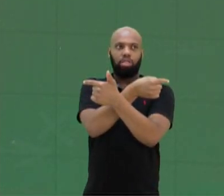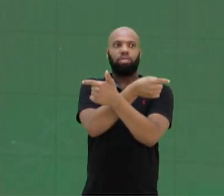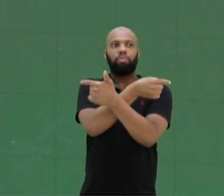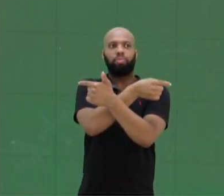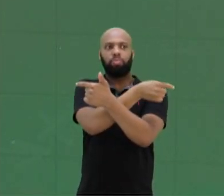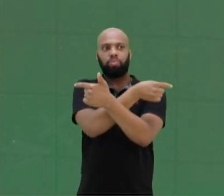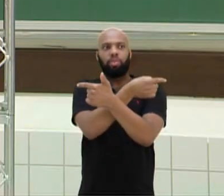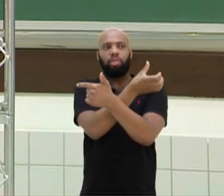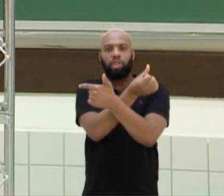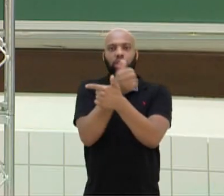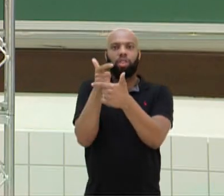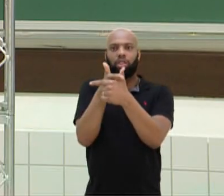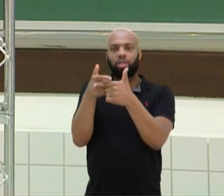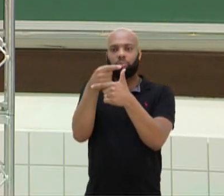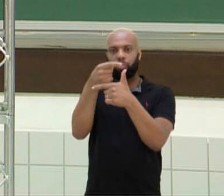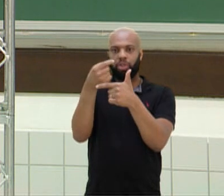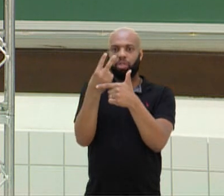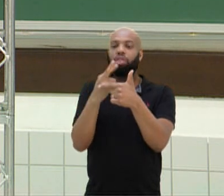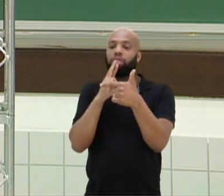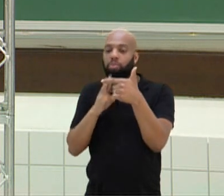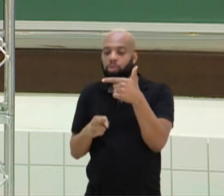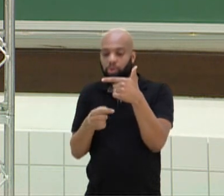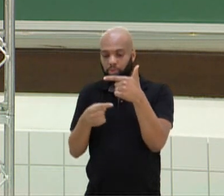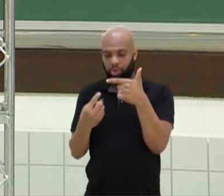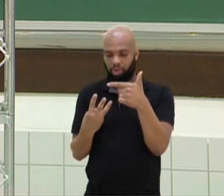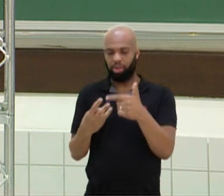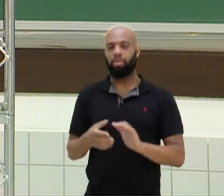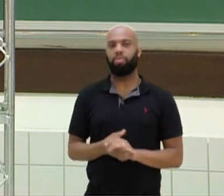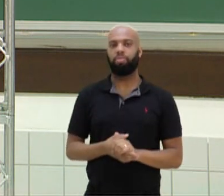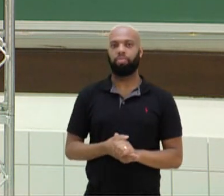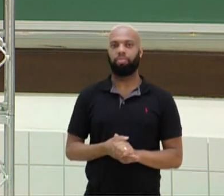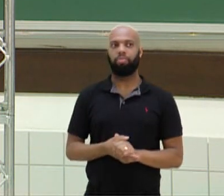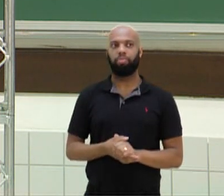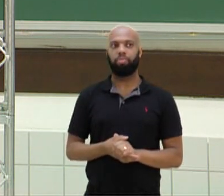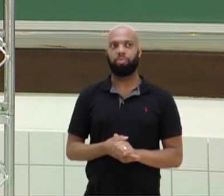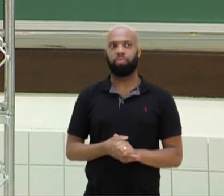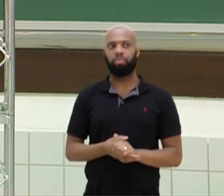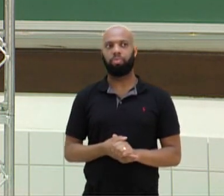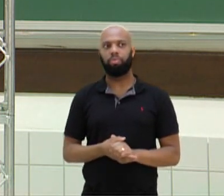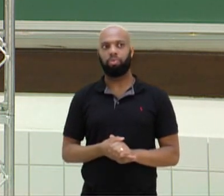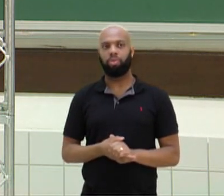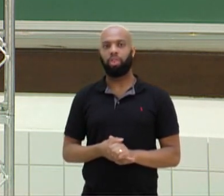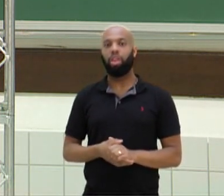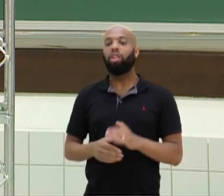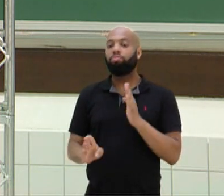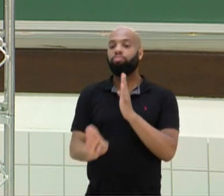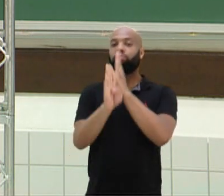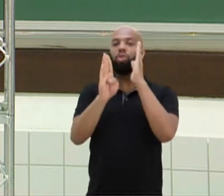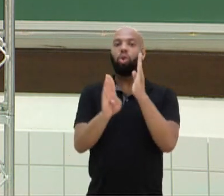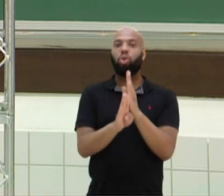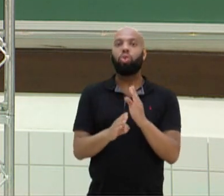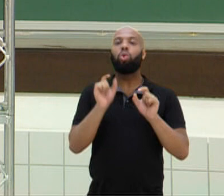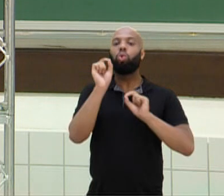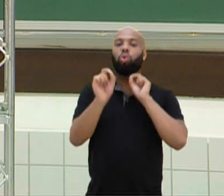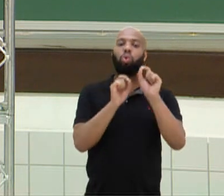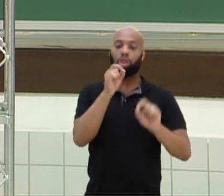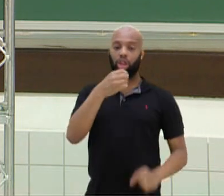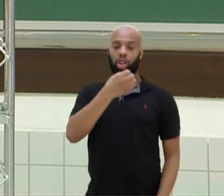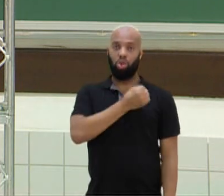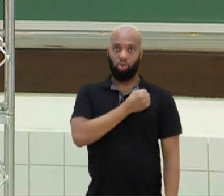Agora com o menos da raiz. Menos 5 menos 1 dá menos 6, dividido por menos